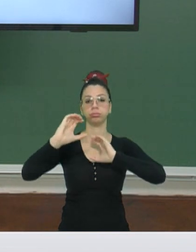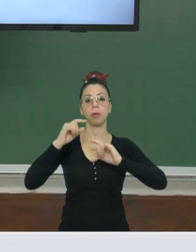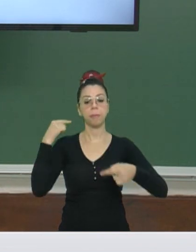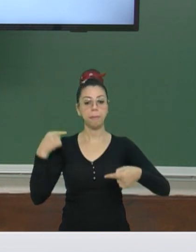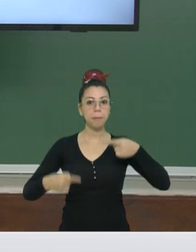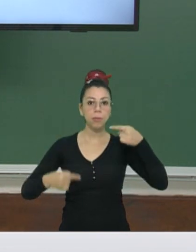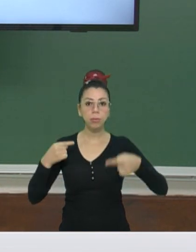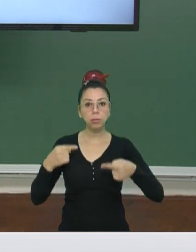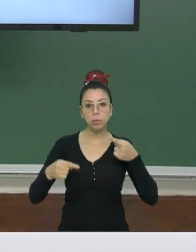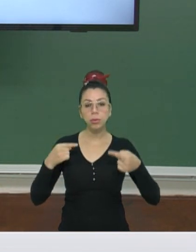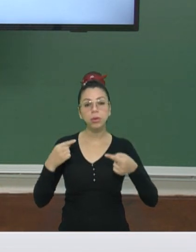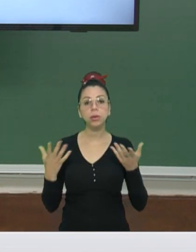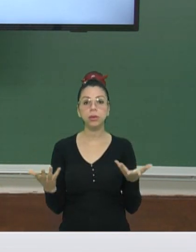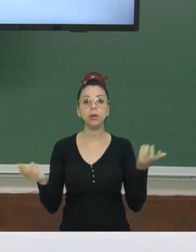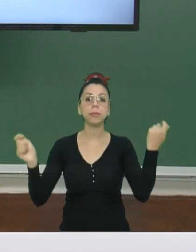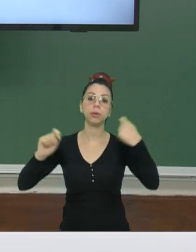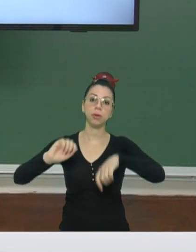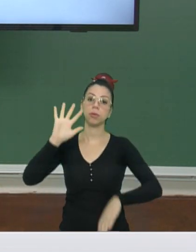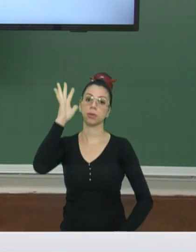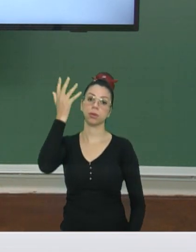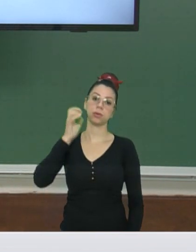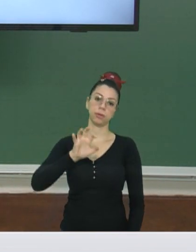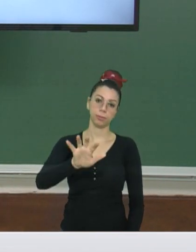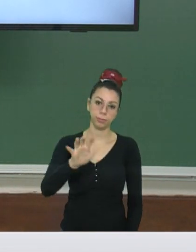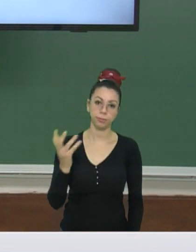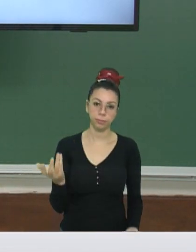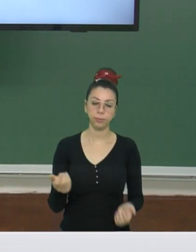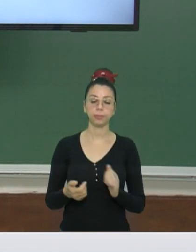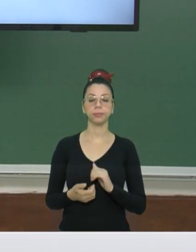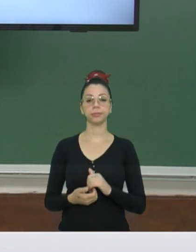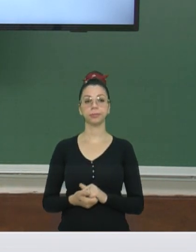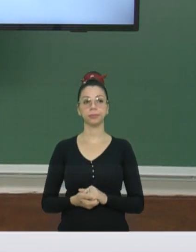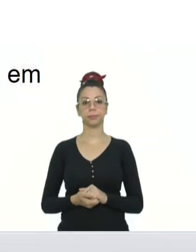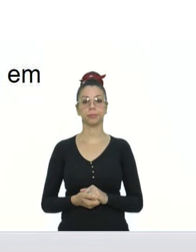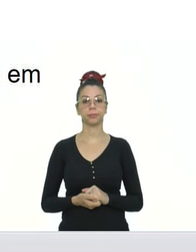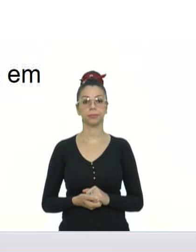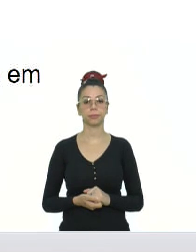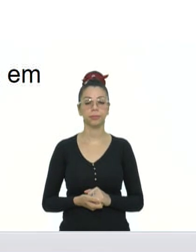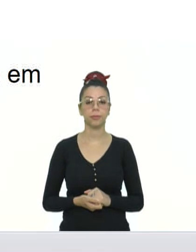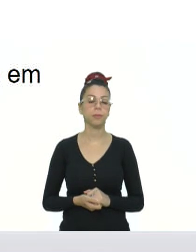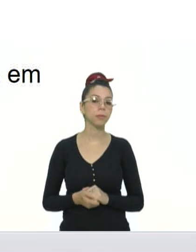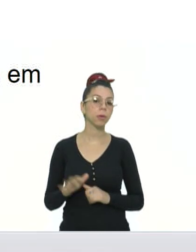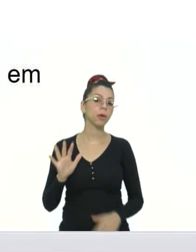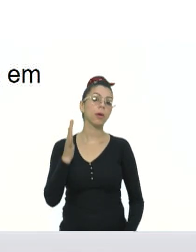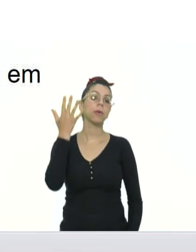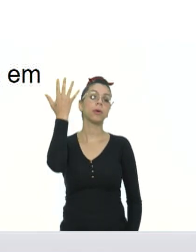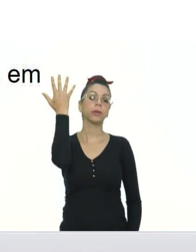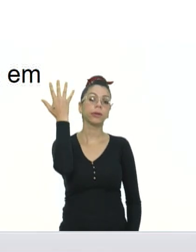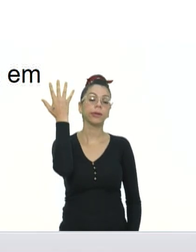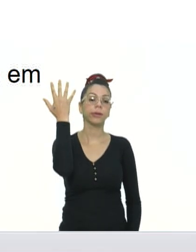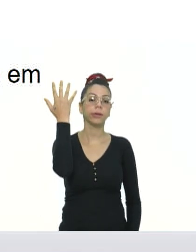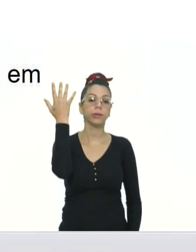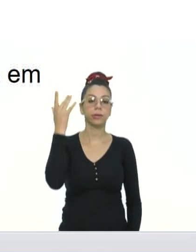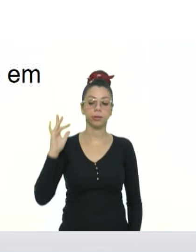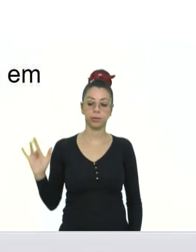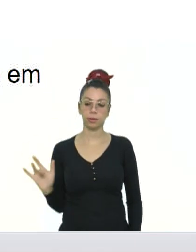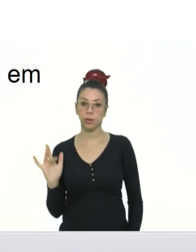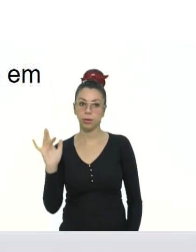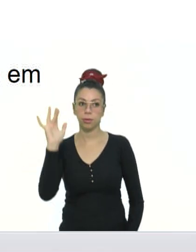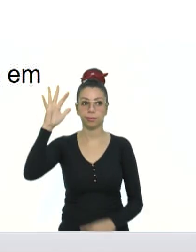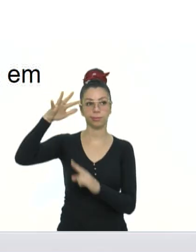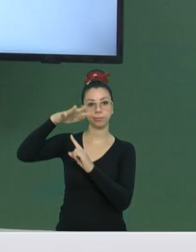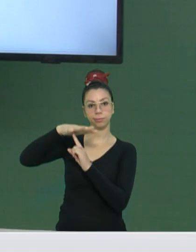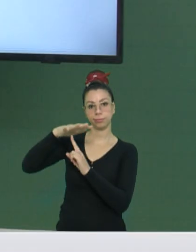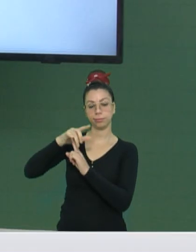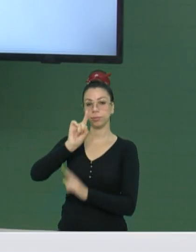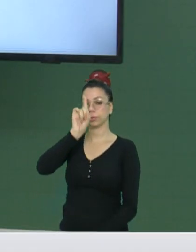Políticas públicas acontecem assim. Muito bem. Causas da dengue no Paraná, isso aqui é só uma questão informativa para